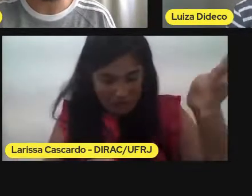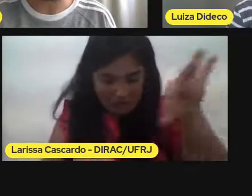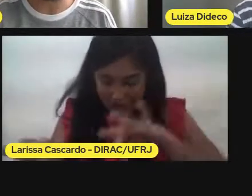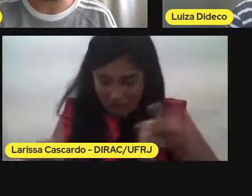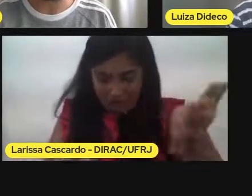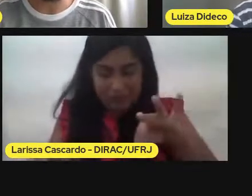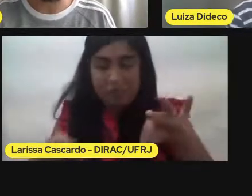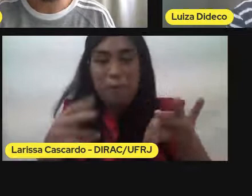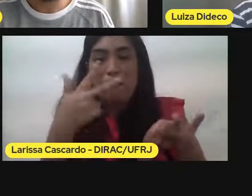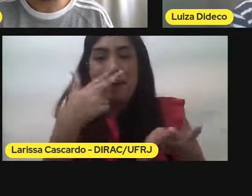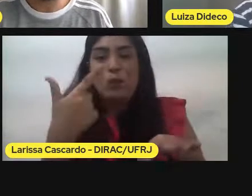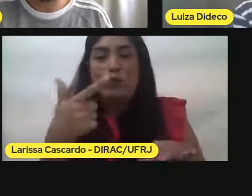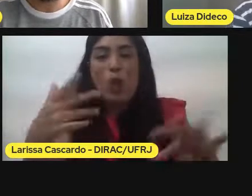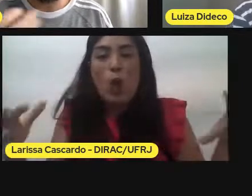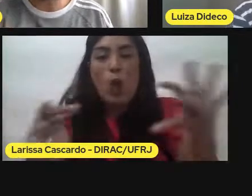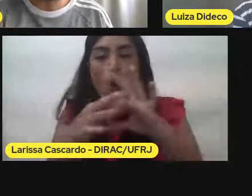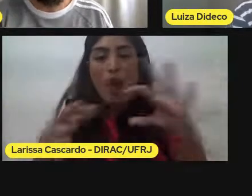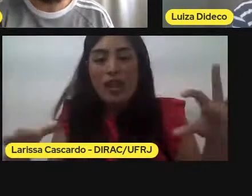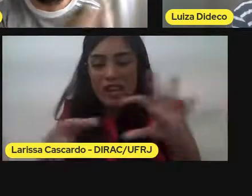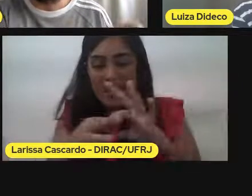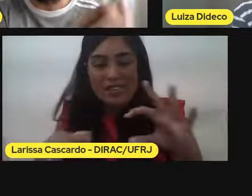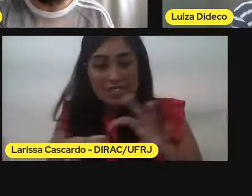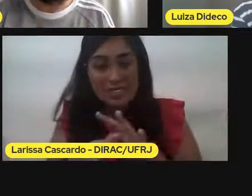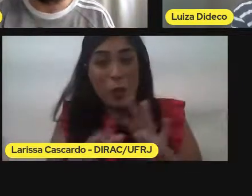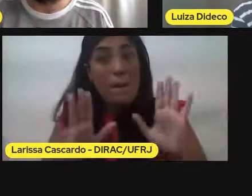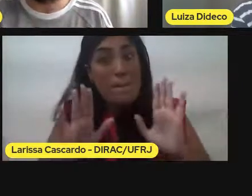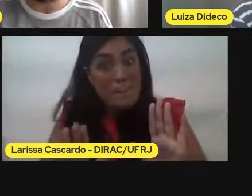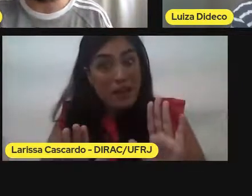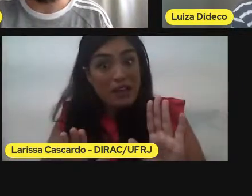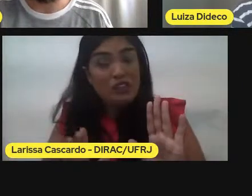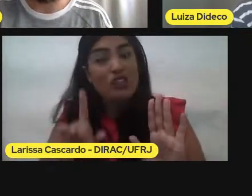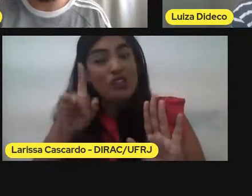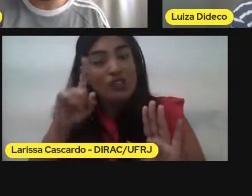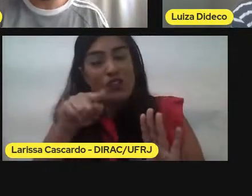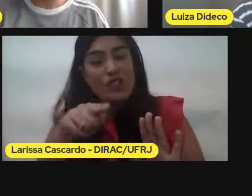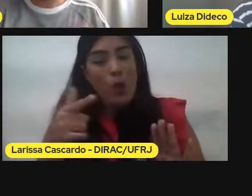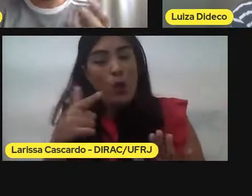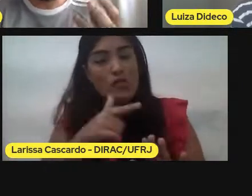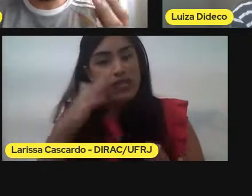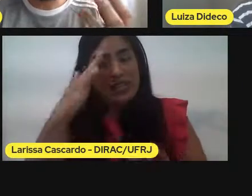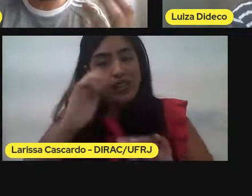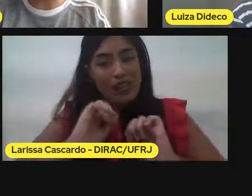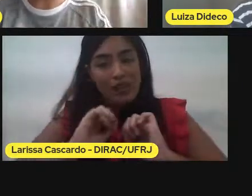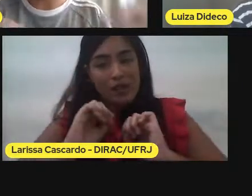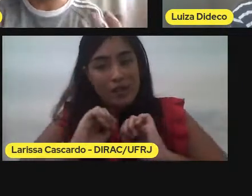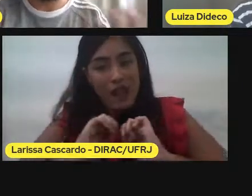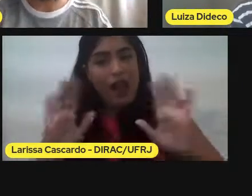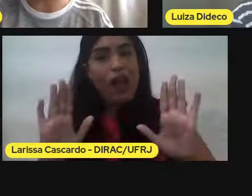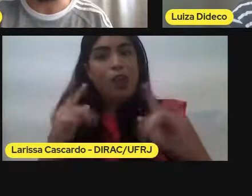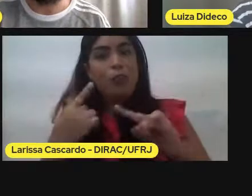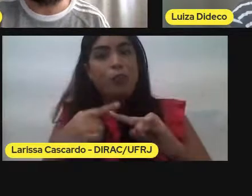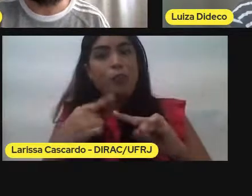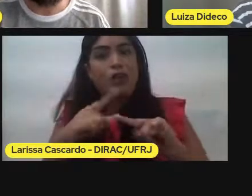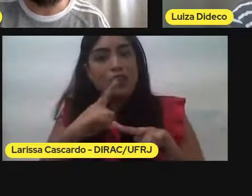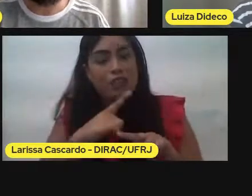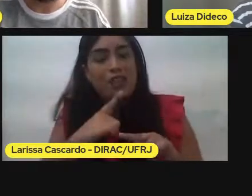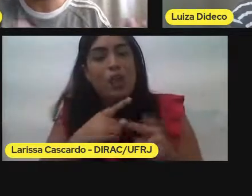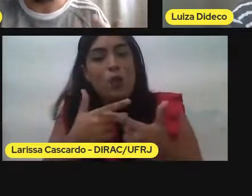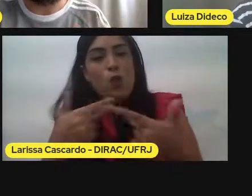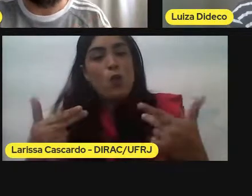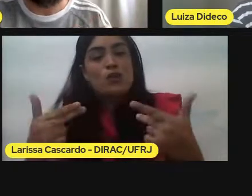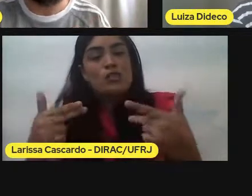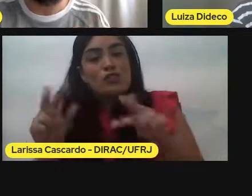aparentemente desconectados entre si, é possível encontrar no livro do Desassossego algumas unidades